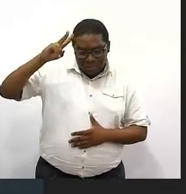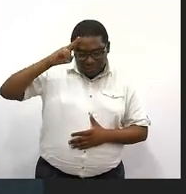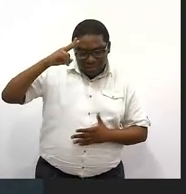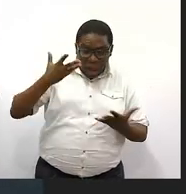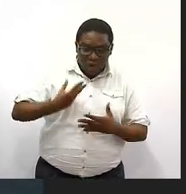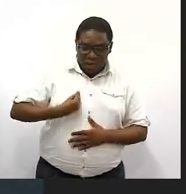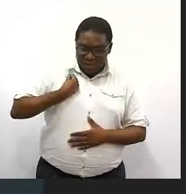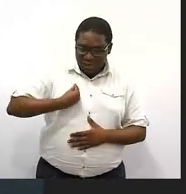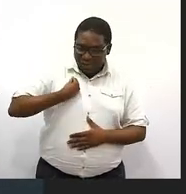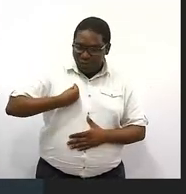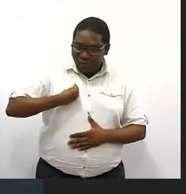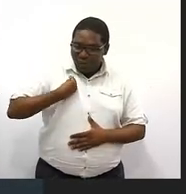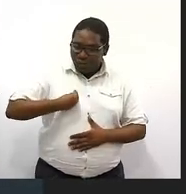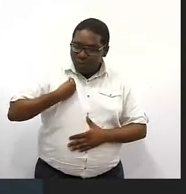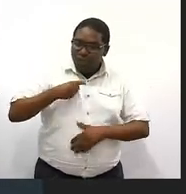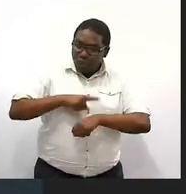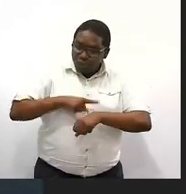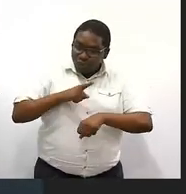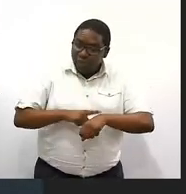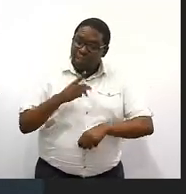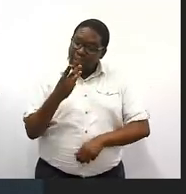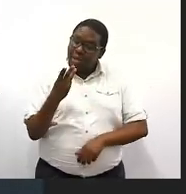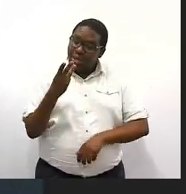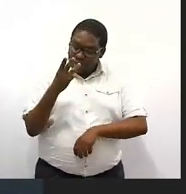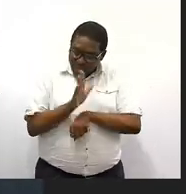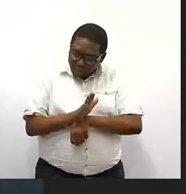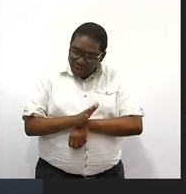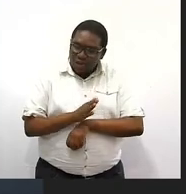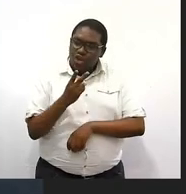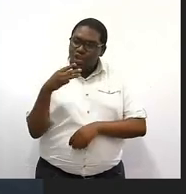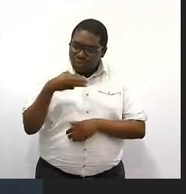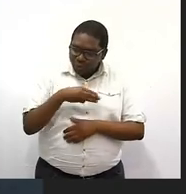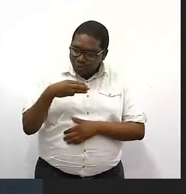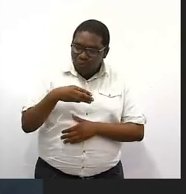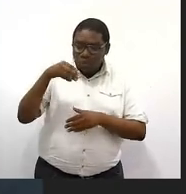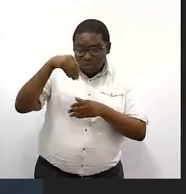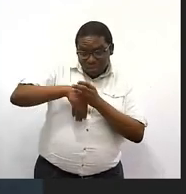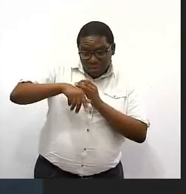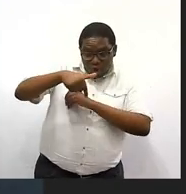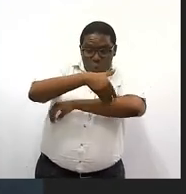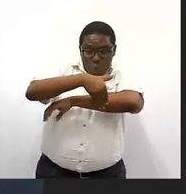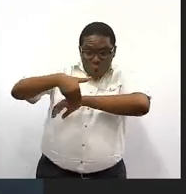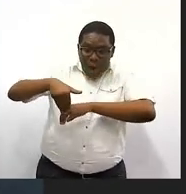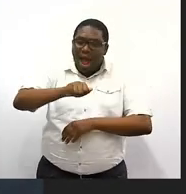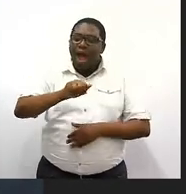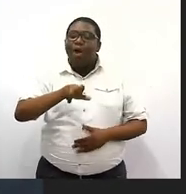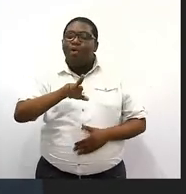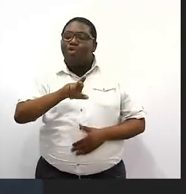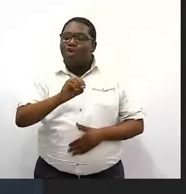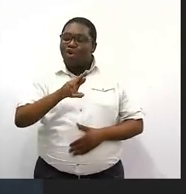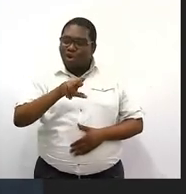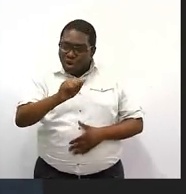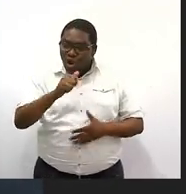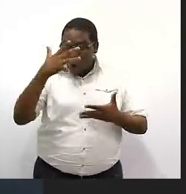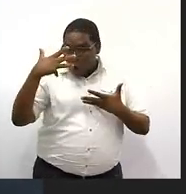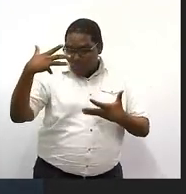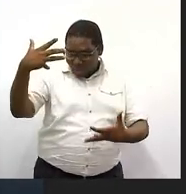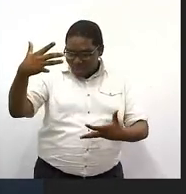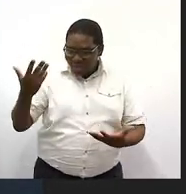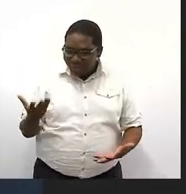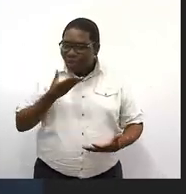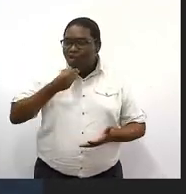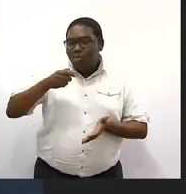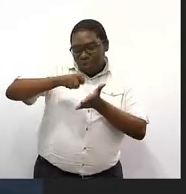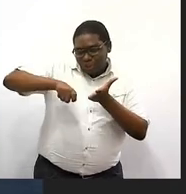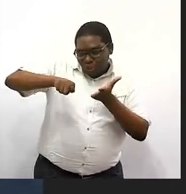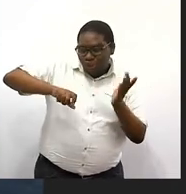vivo, agora 3 horas e 2 minutos, direto da Rua da Aurora, em homenagem ao centenário de